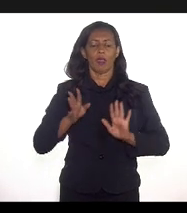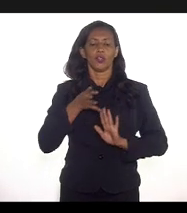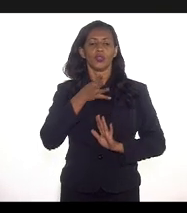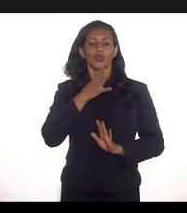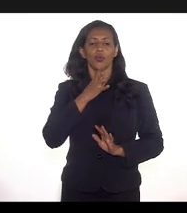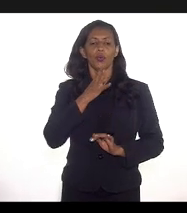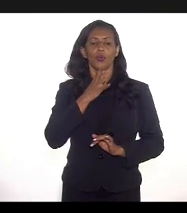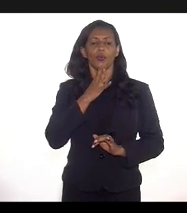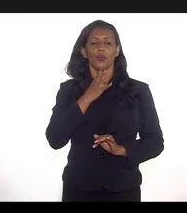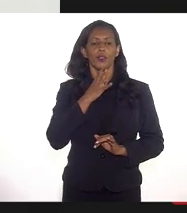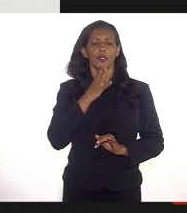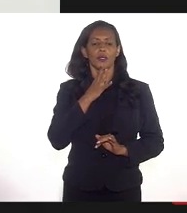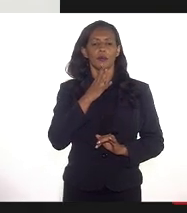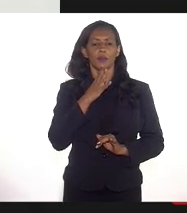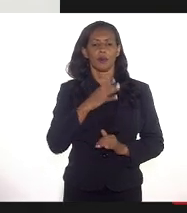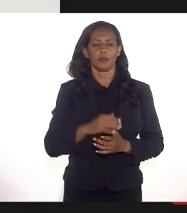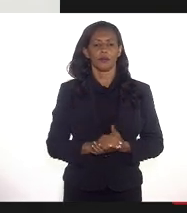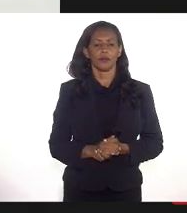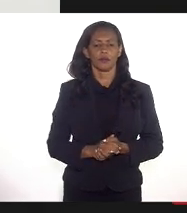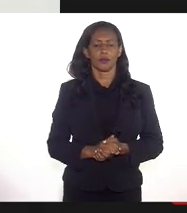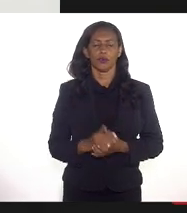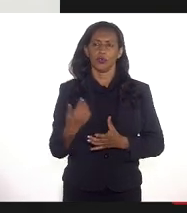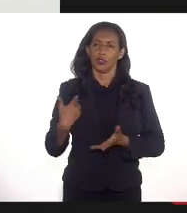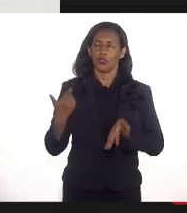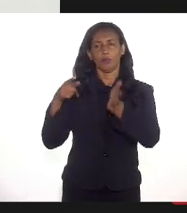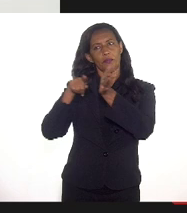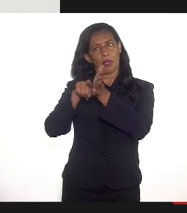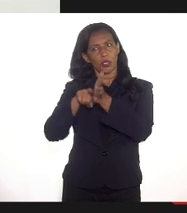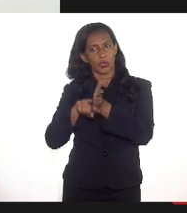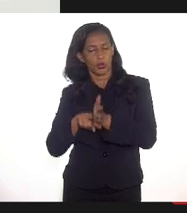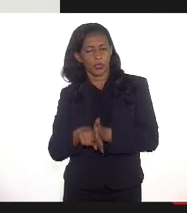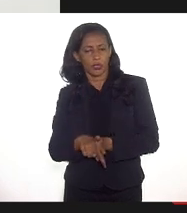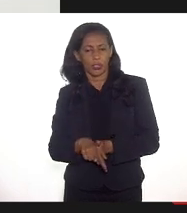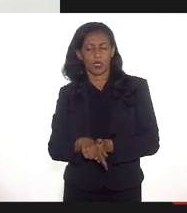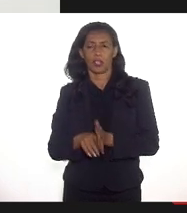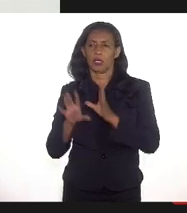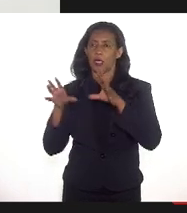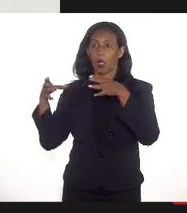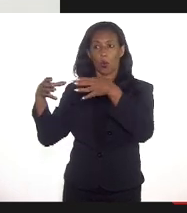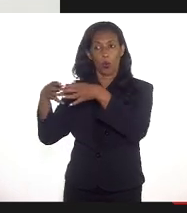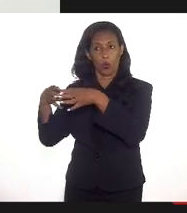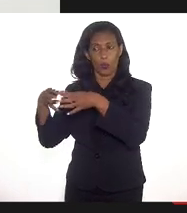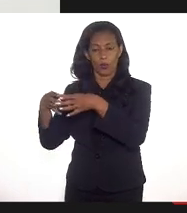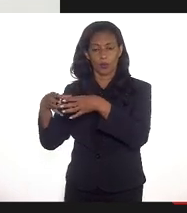conhecimento de pesquisas na comunidade,